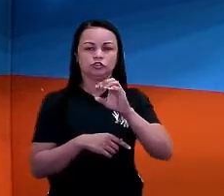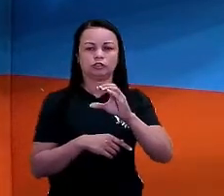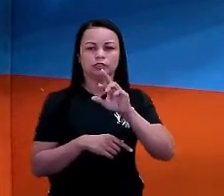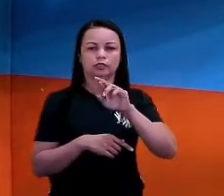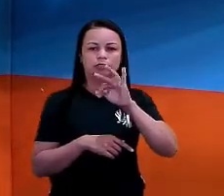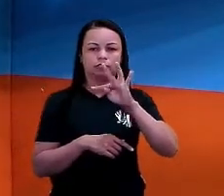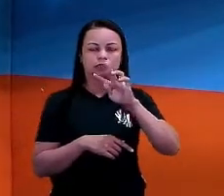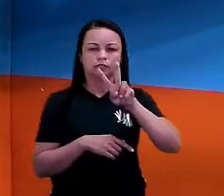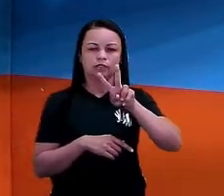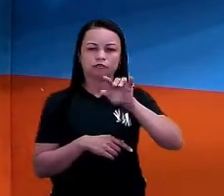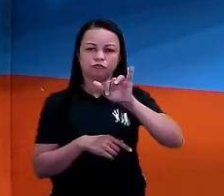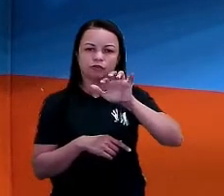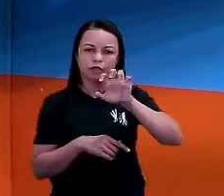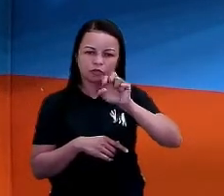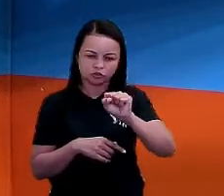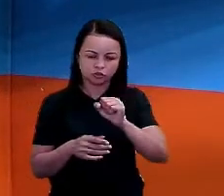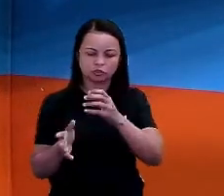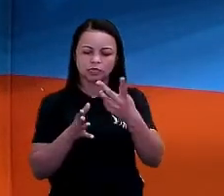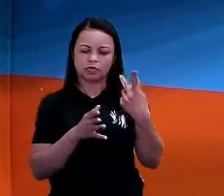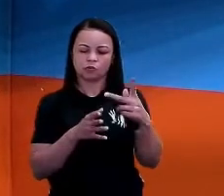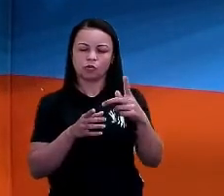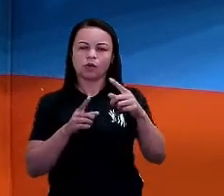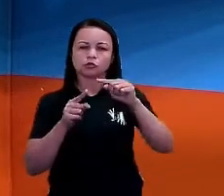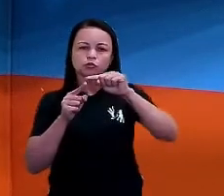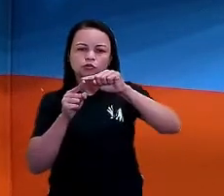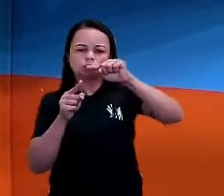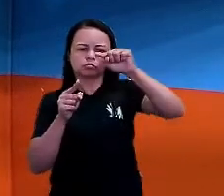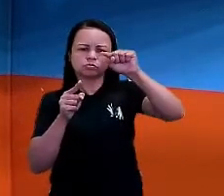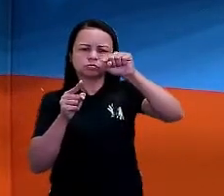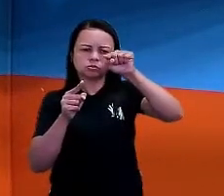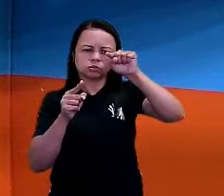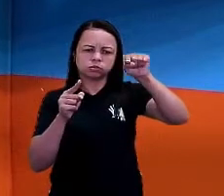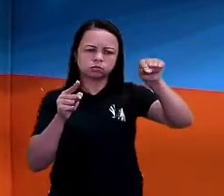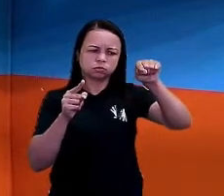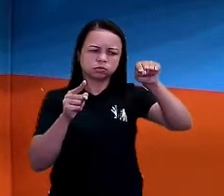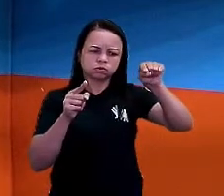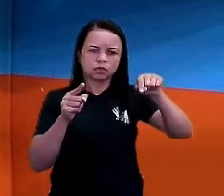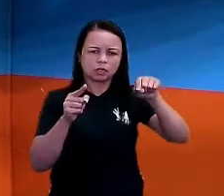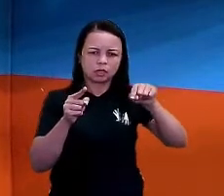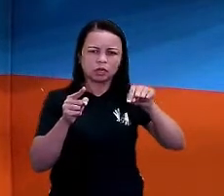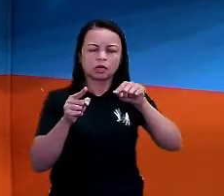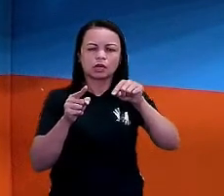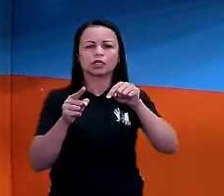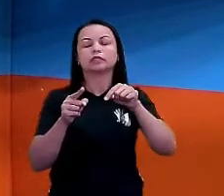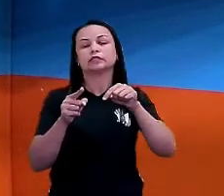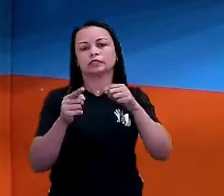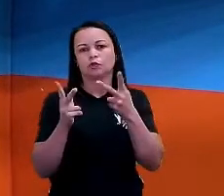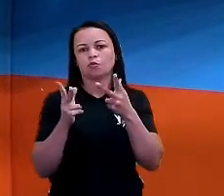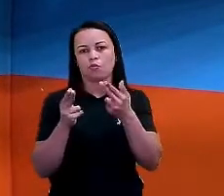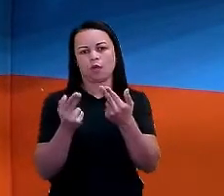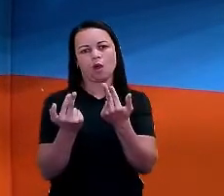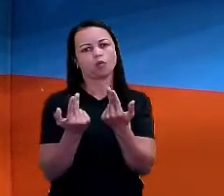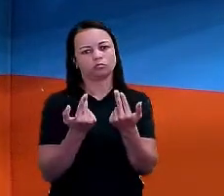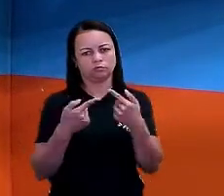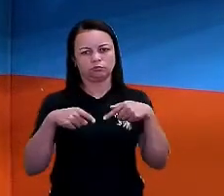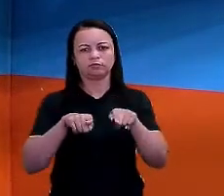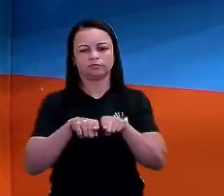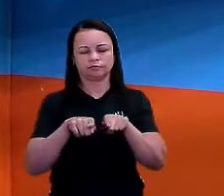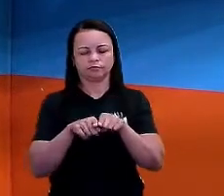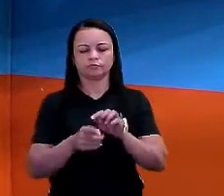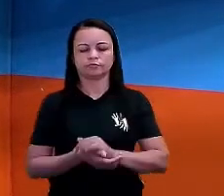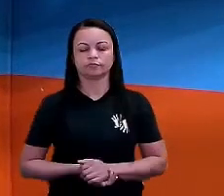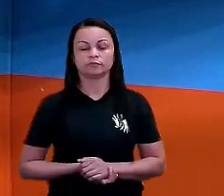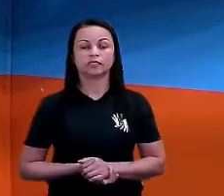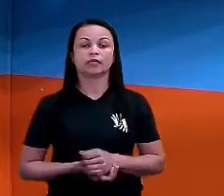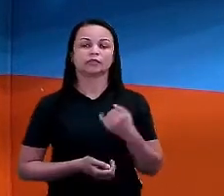ou seja, quando todos os seus vértices forem pontos de uma mesma circunferência, tá? Então, é